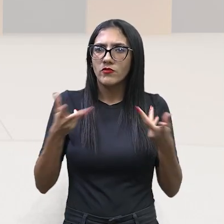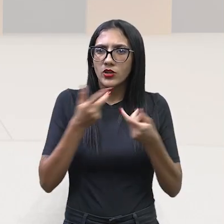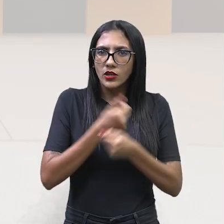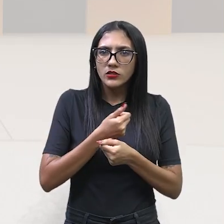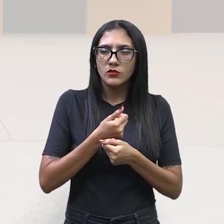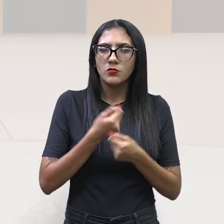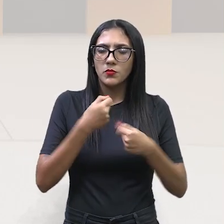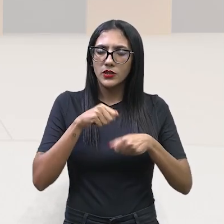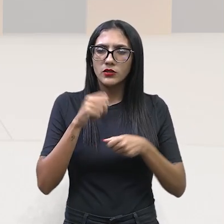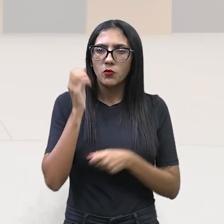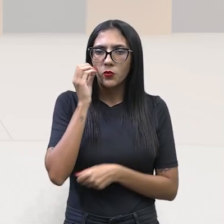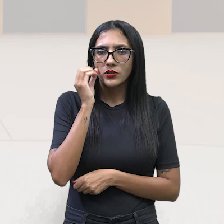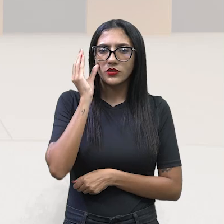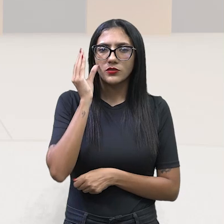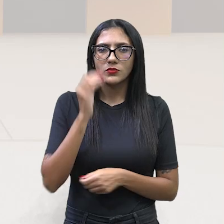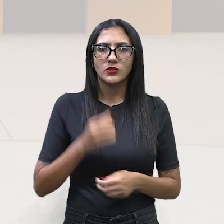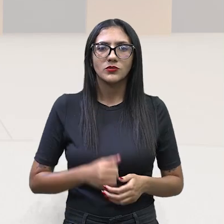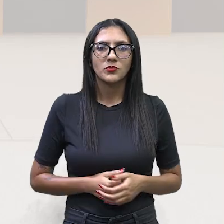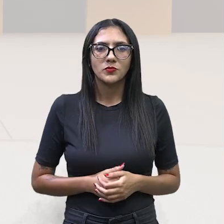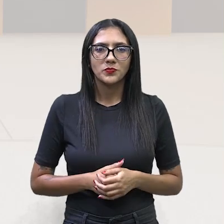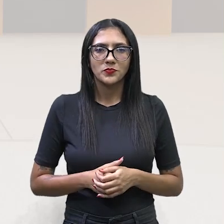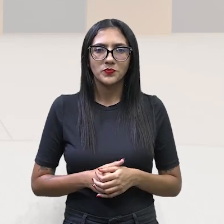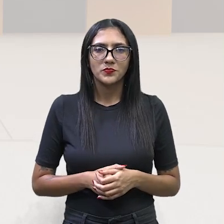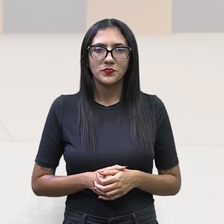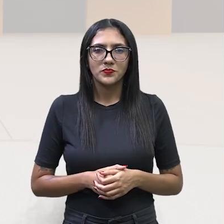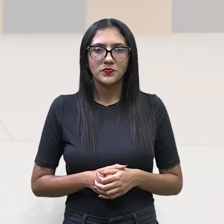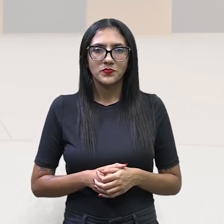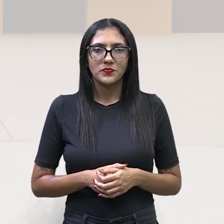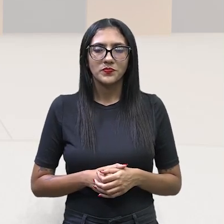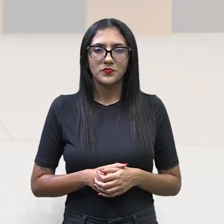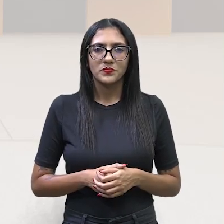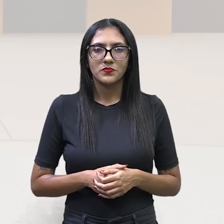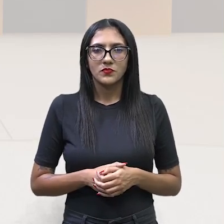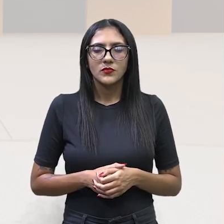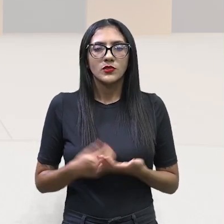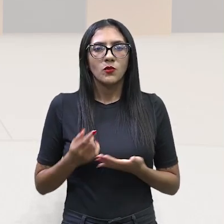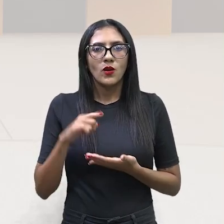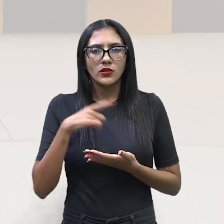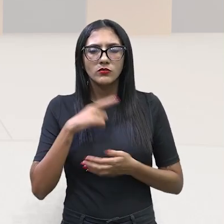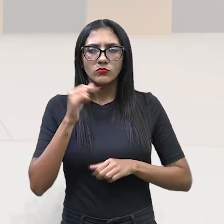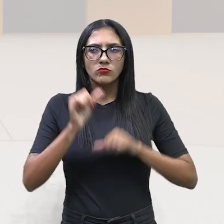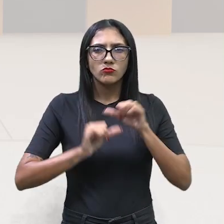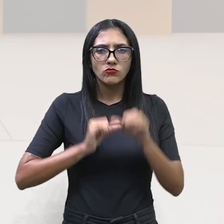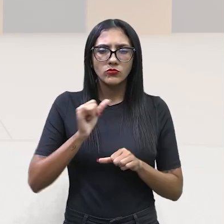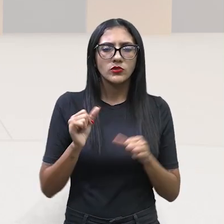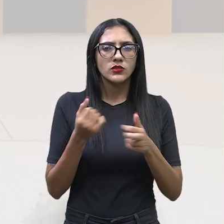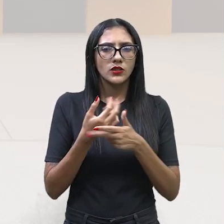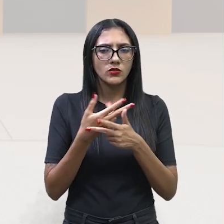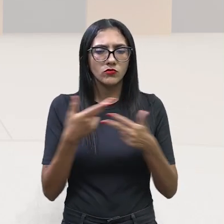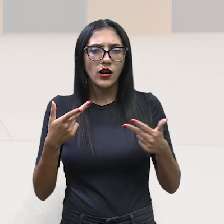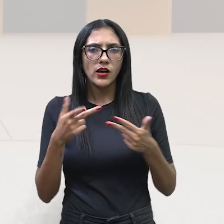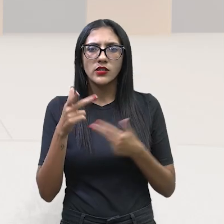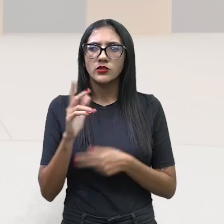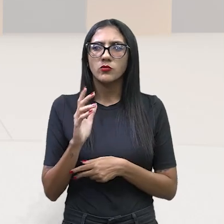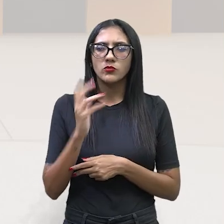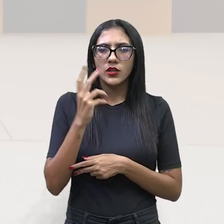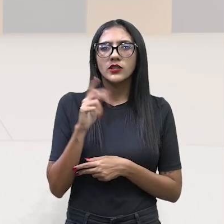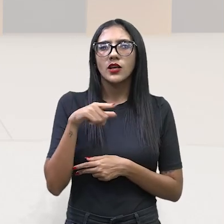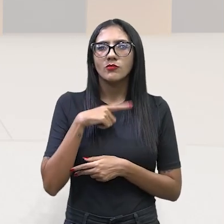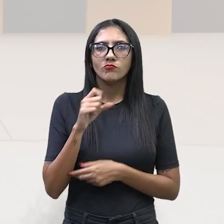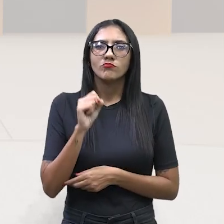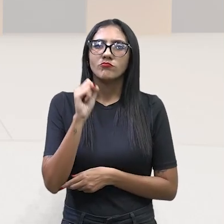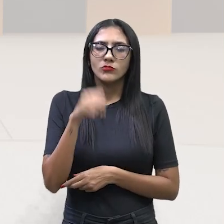é? Essas mudanças provenientes principalmente da automação, né? Ela vai